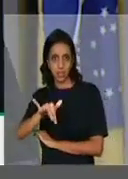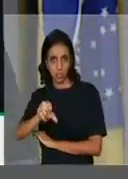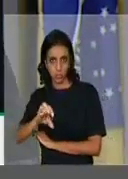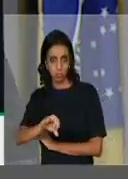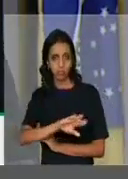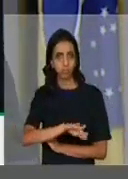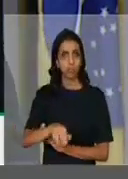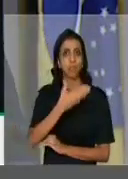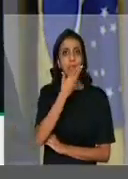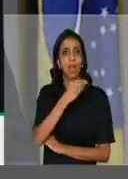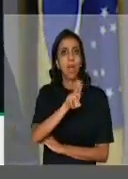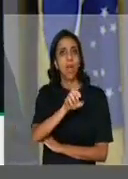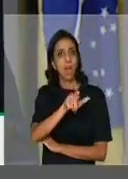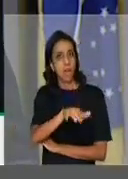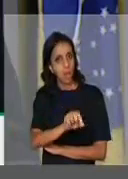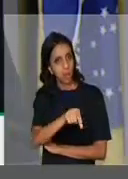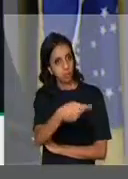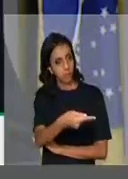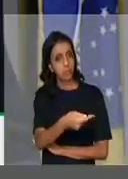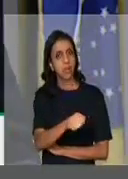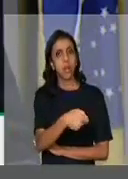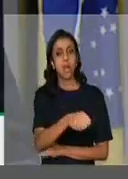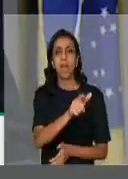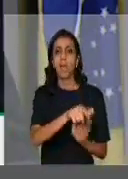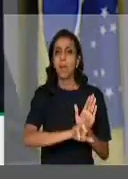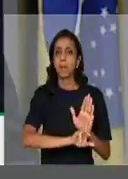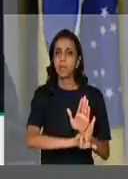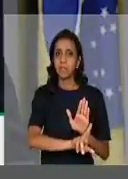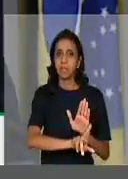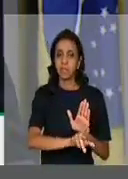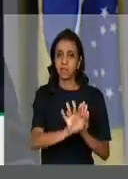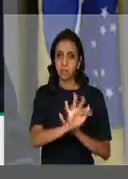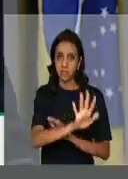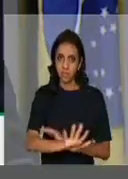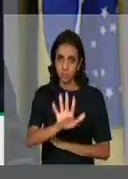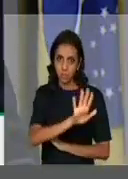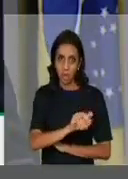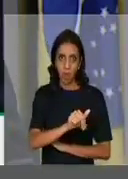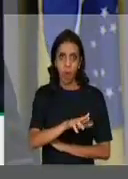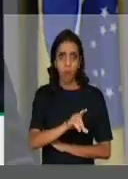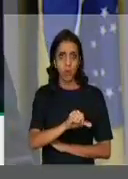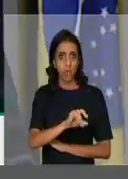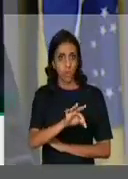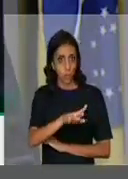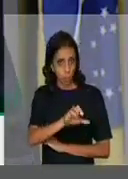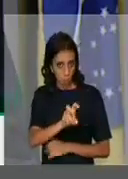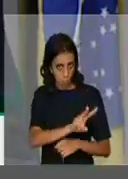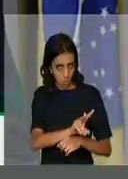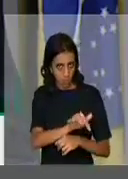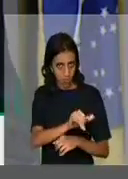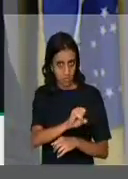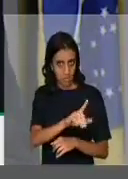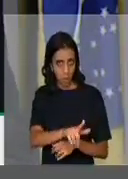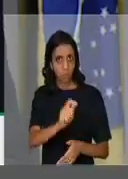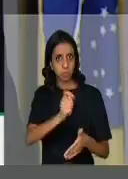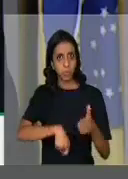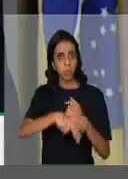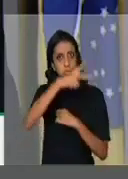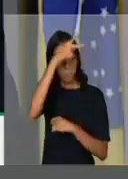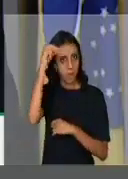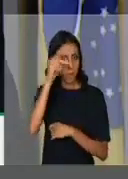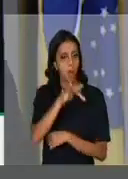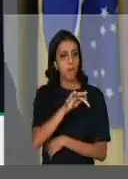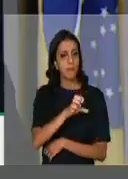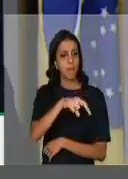Hélio Freire, que representa a Federação Nacional dos Auditores Fiscais de Tributos